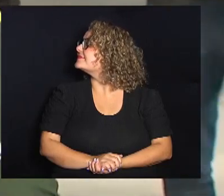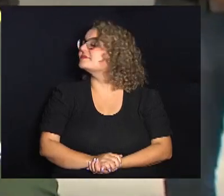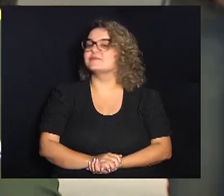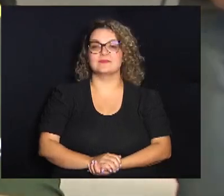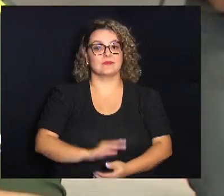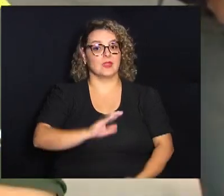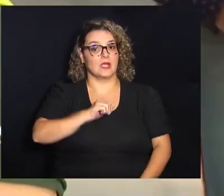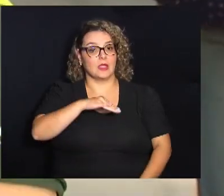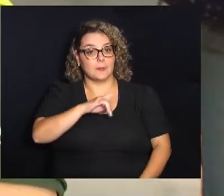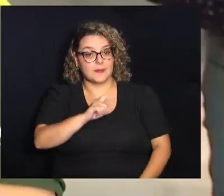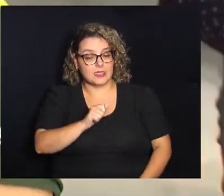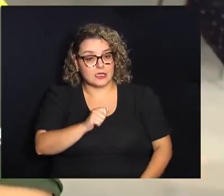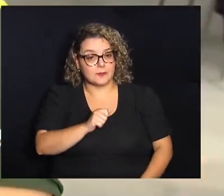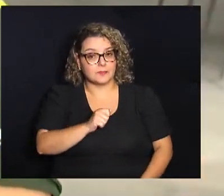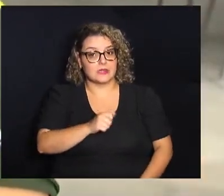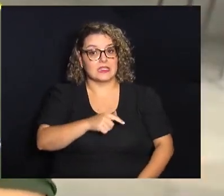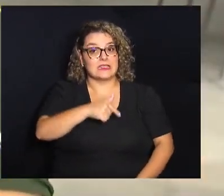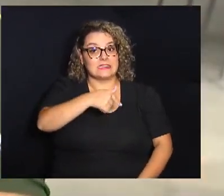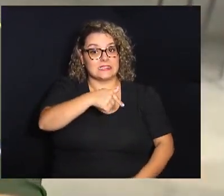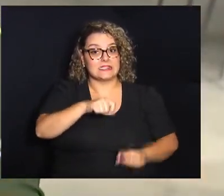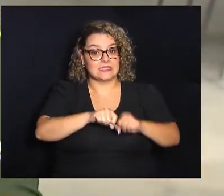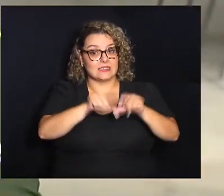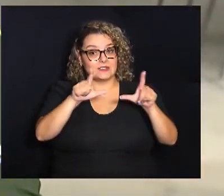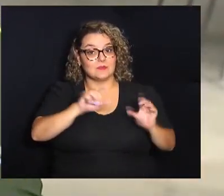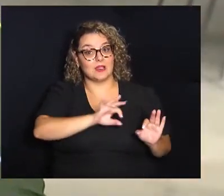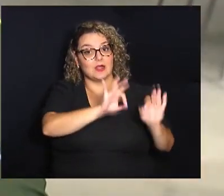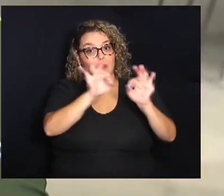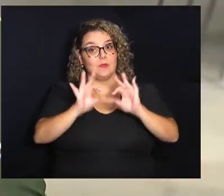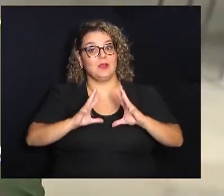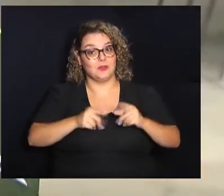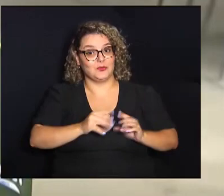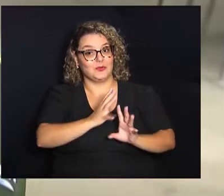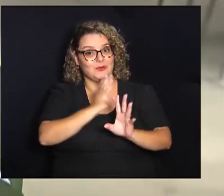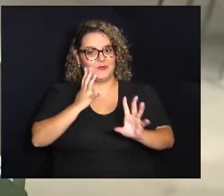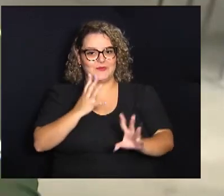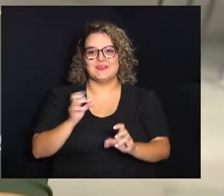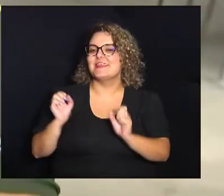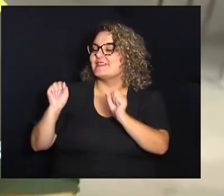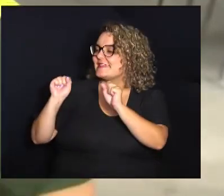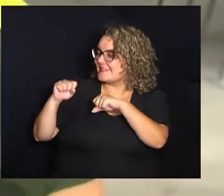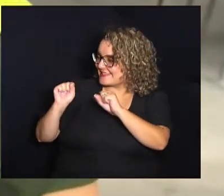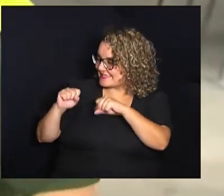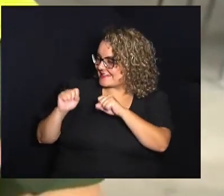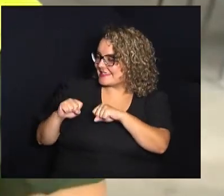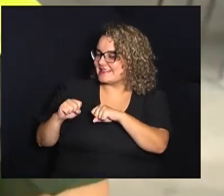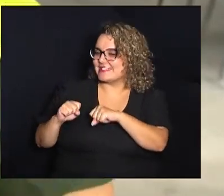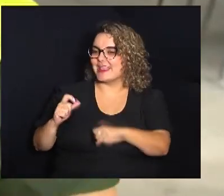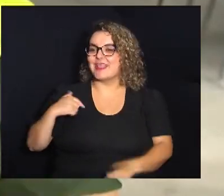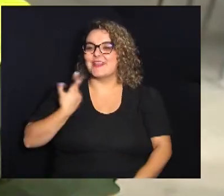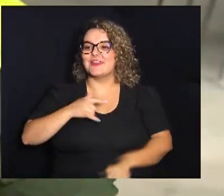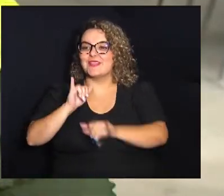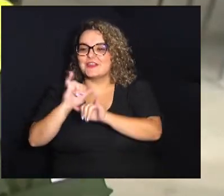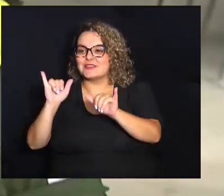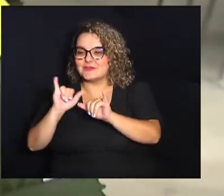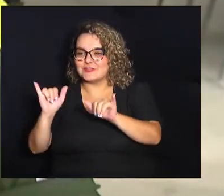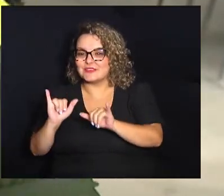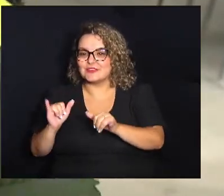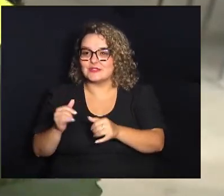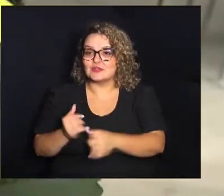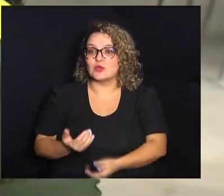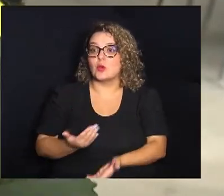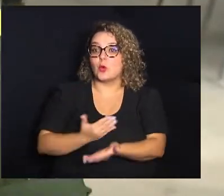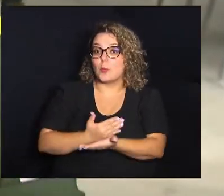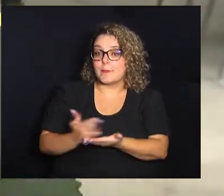Camila, você está aqui desde as 7 da manhã acompanhando toda a fila. É isso mesmo. Nós divulgamos, né, o nosso evento iniciou